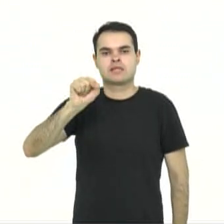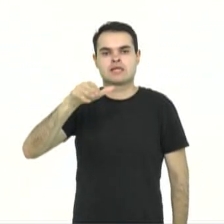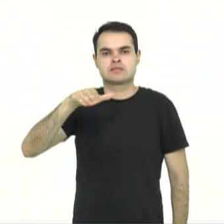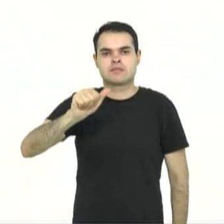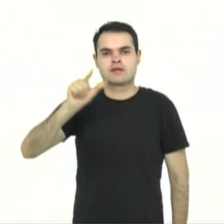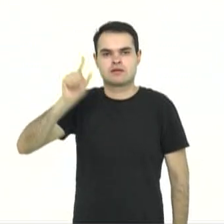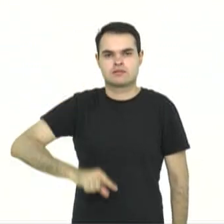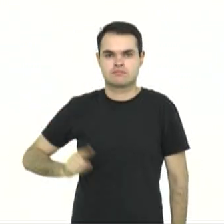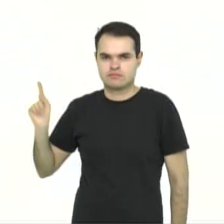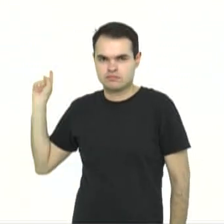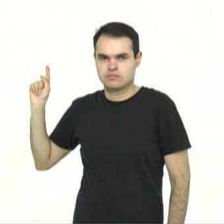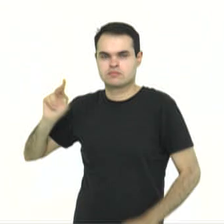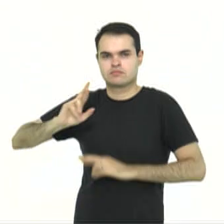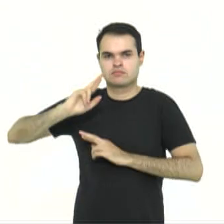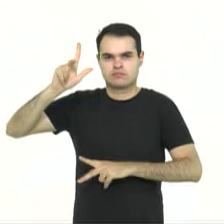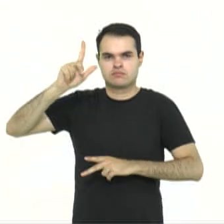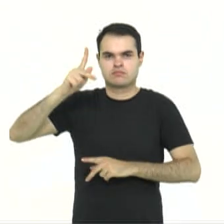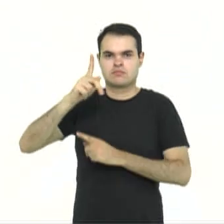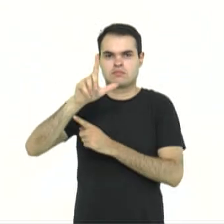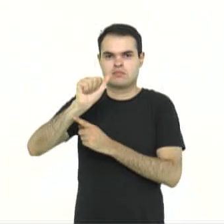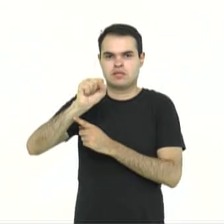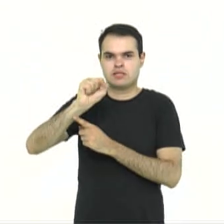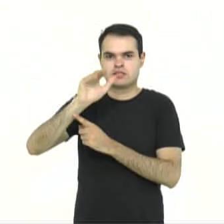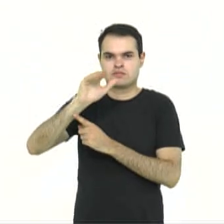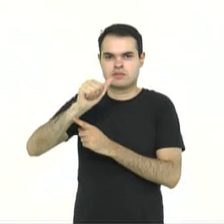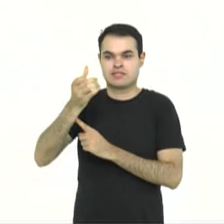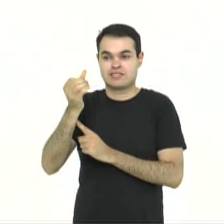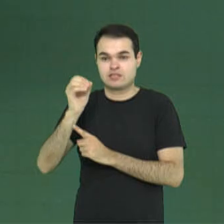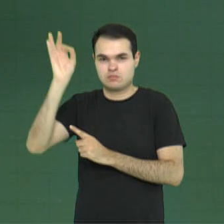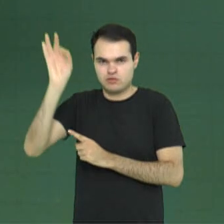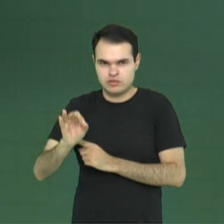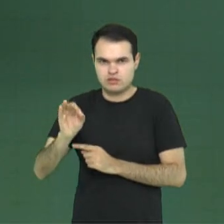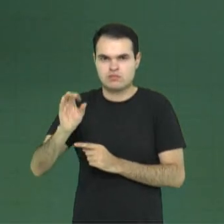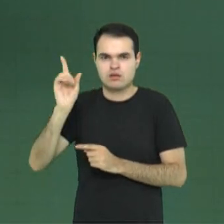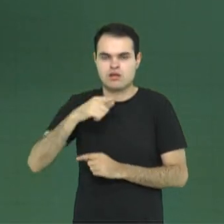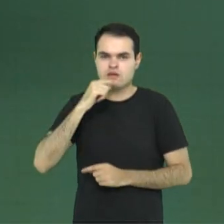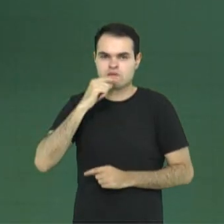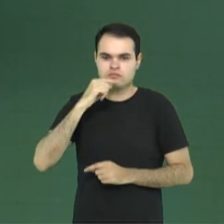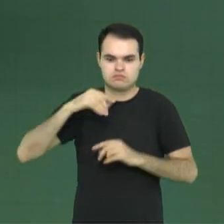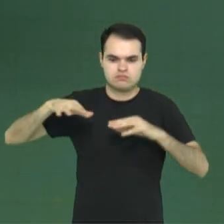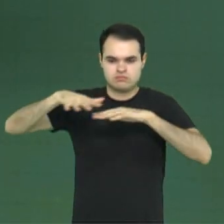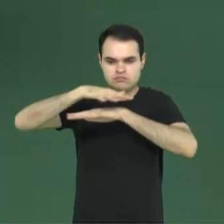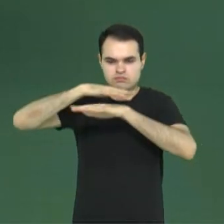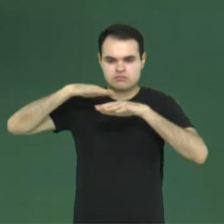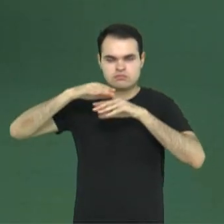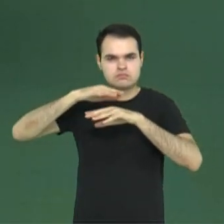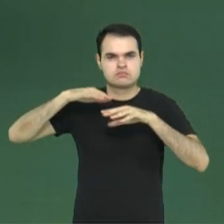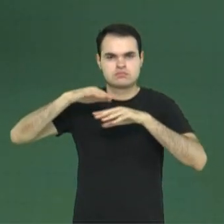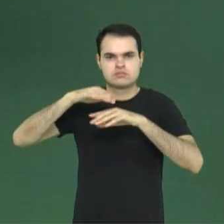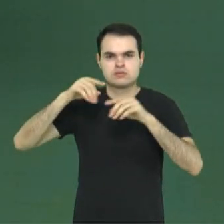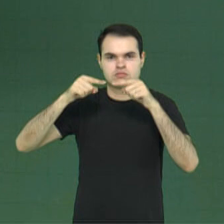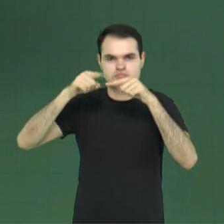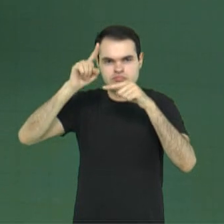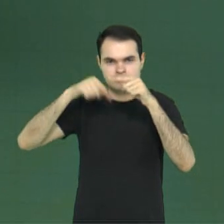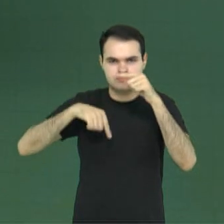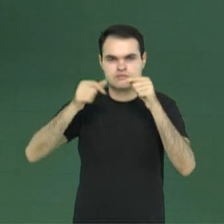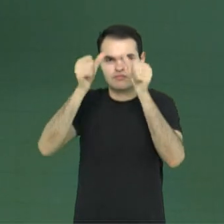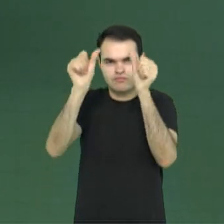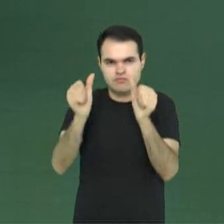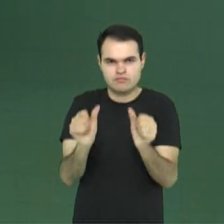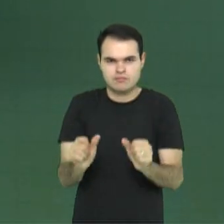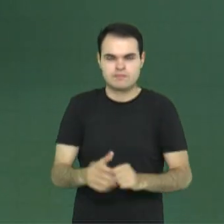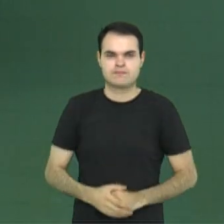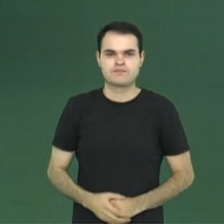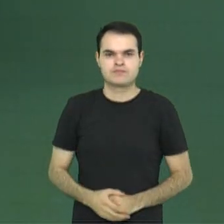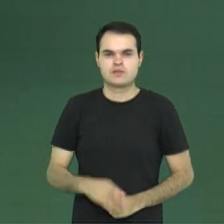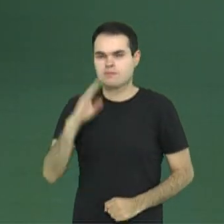vocês essa diferença. Plasma corresponde em torno de 60% do sangue e os 40% dos elementos figurados, tá?